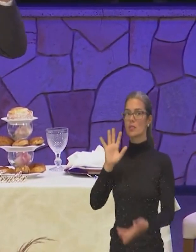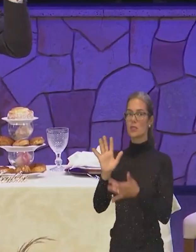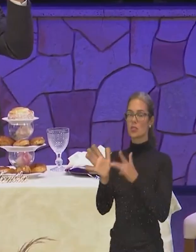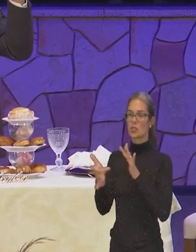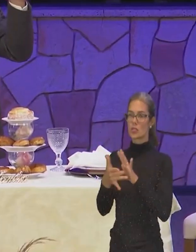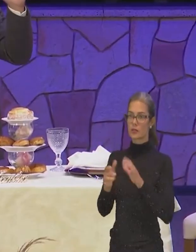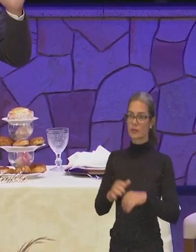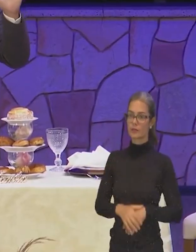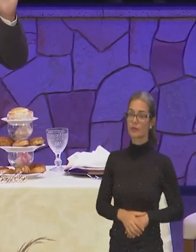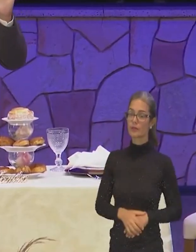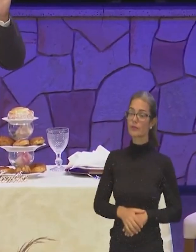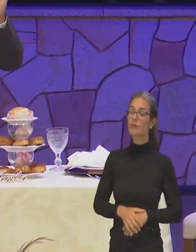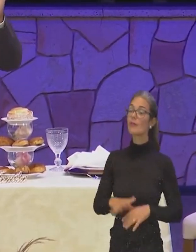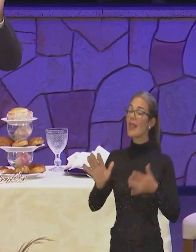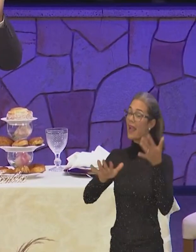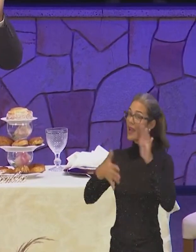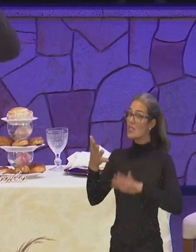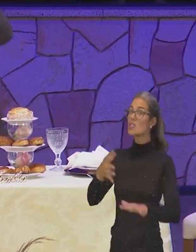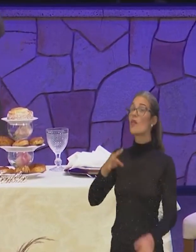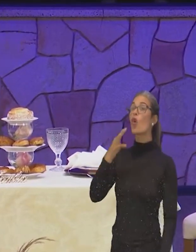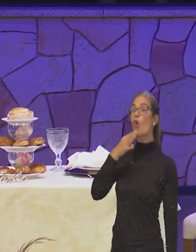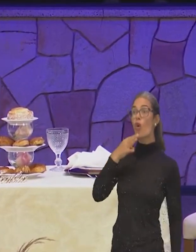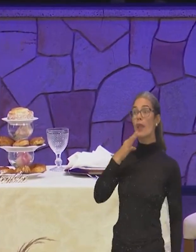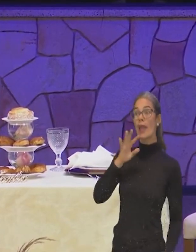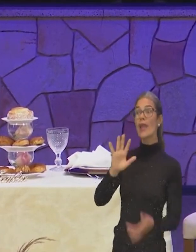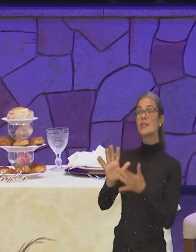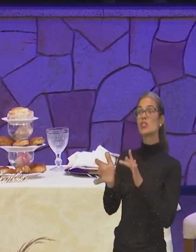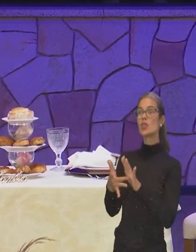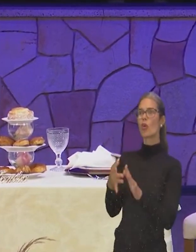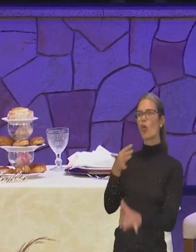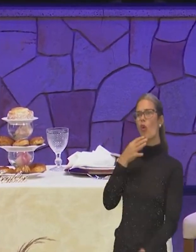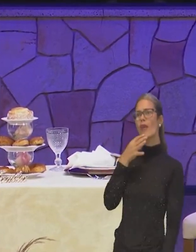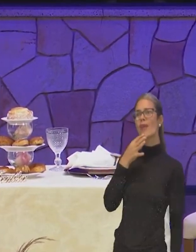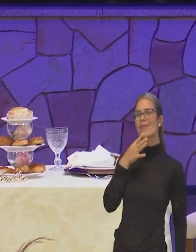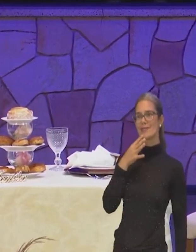até conhece, como Apolo conhecia,